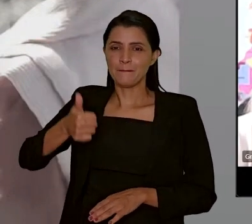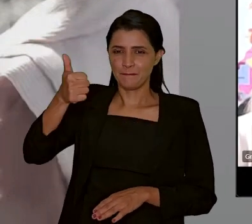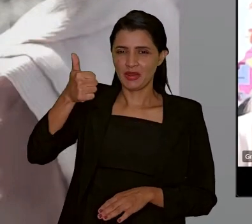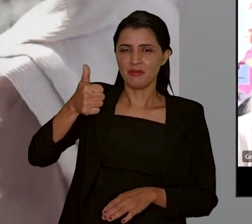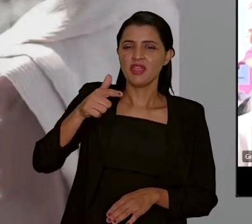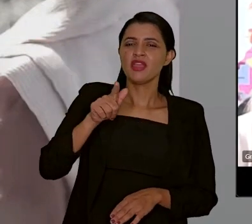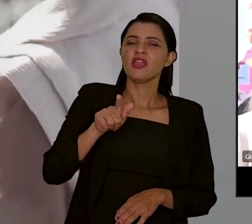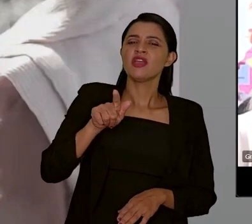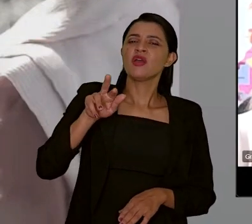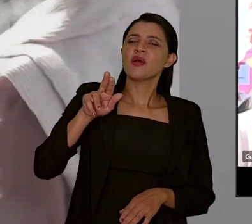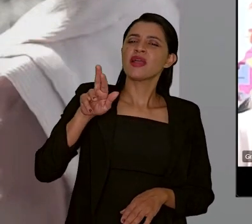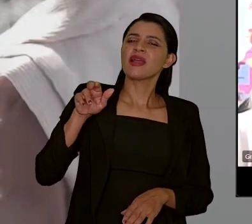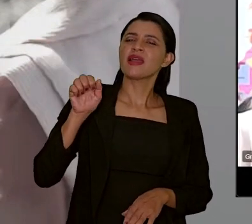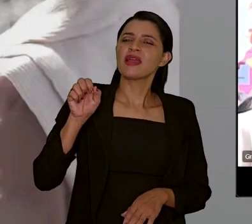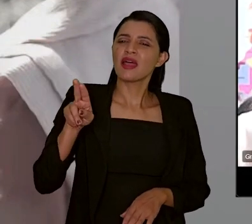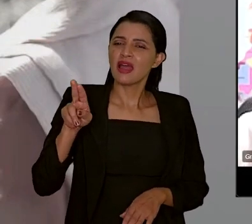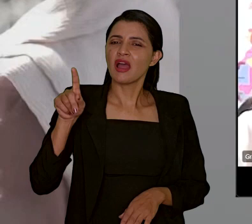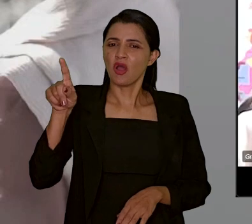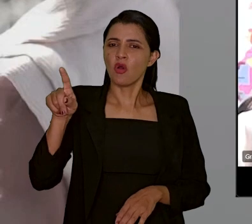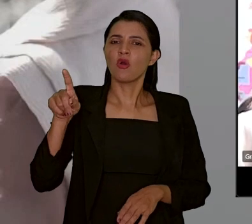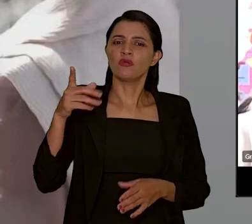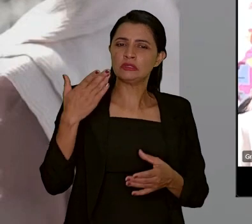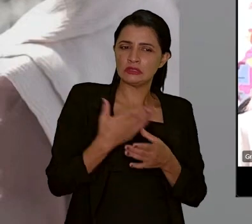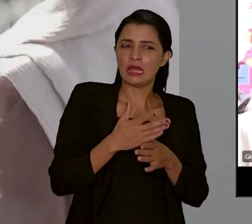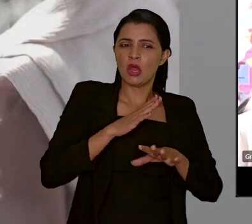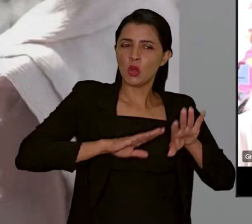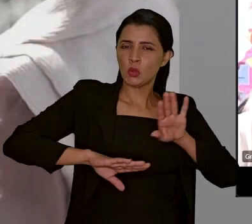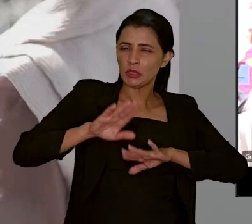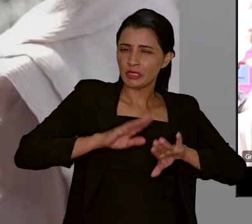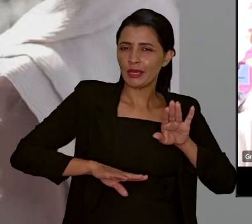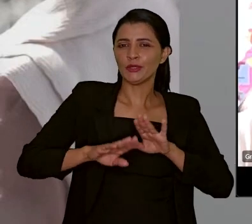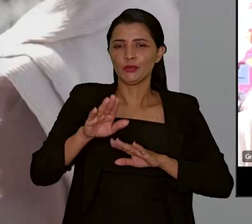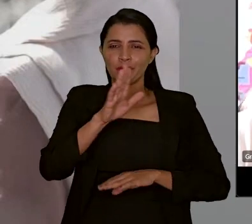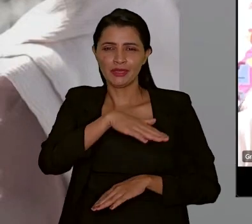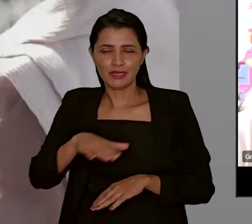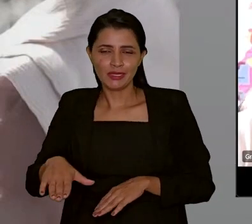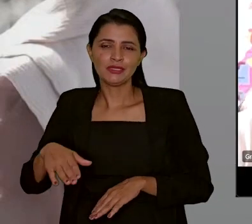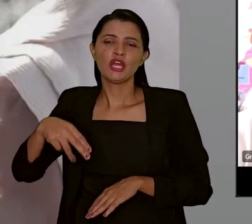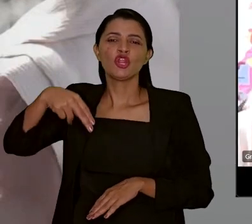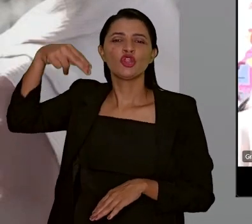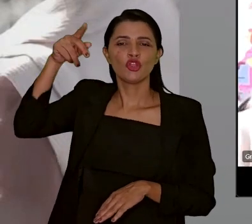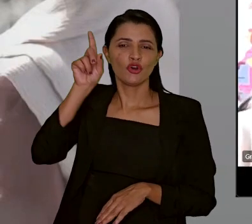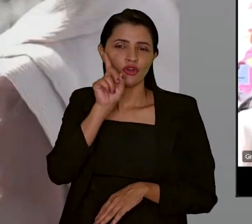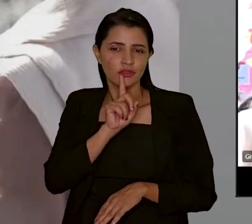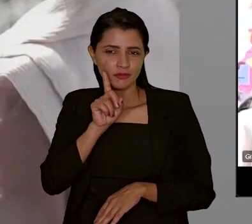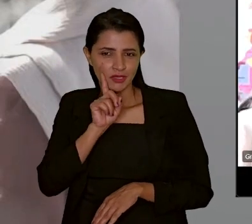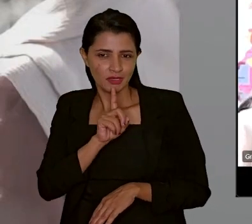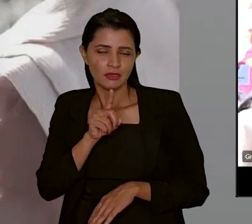cuidado, um caso bem complicado, norte-americano, uma criança norte-americana,